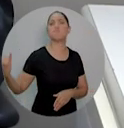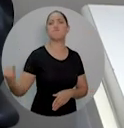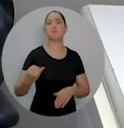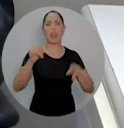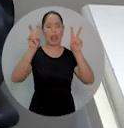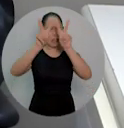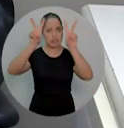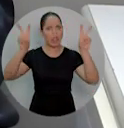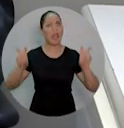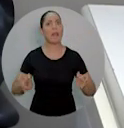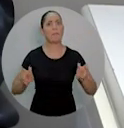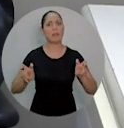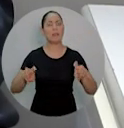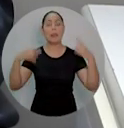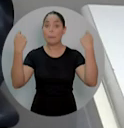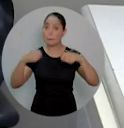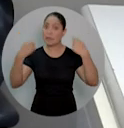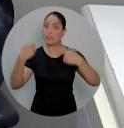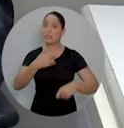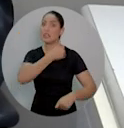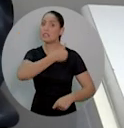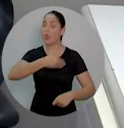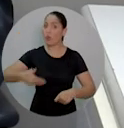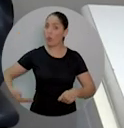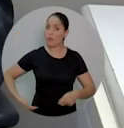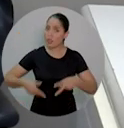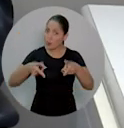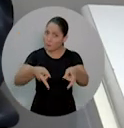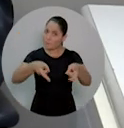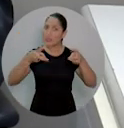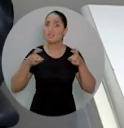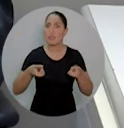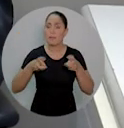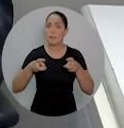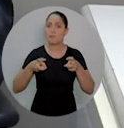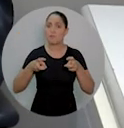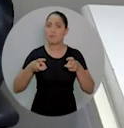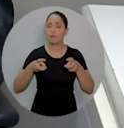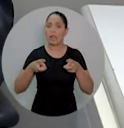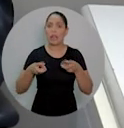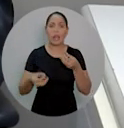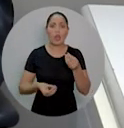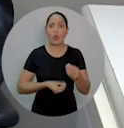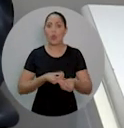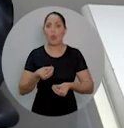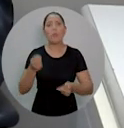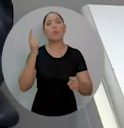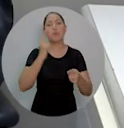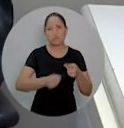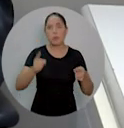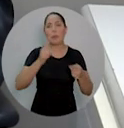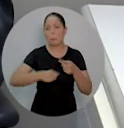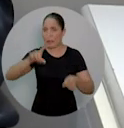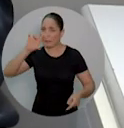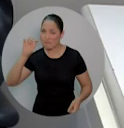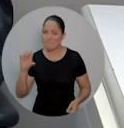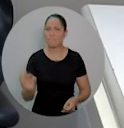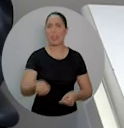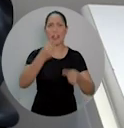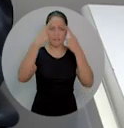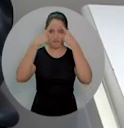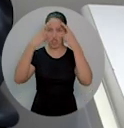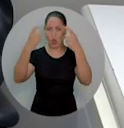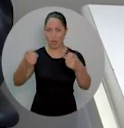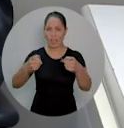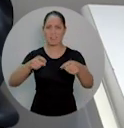importante, que ele tenha a percepção de que é um problema grave, a